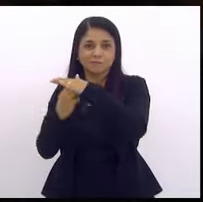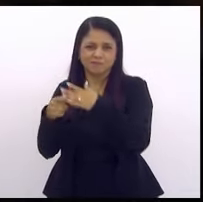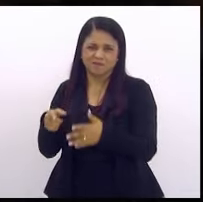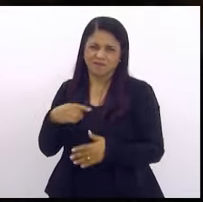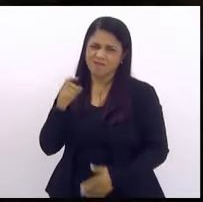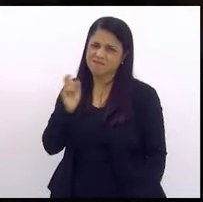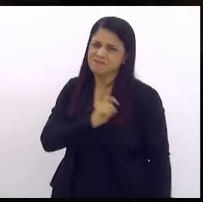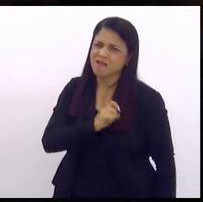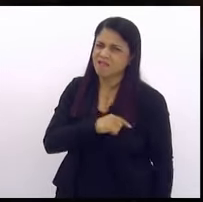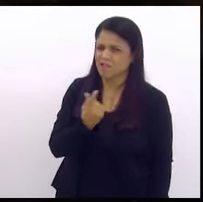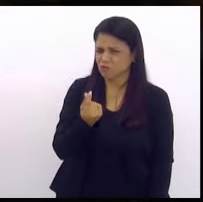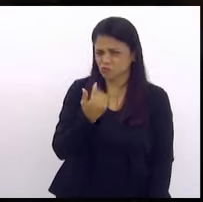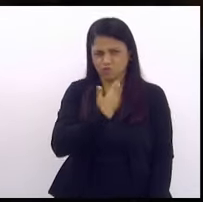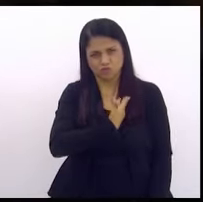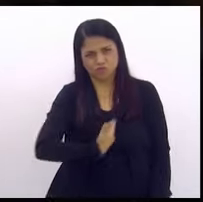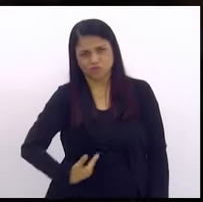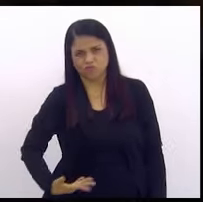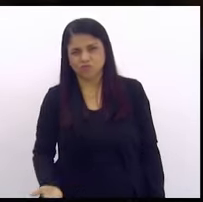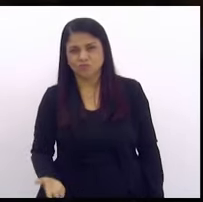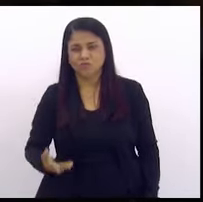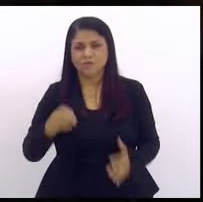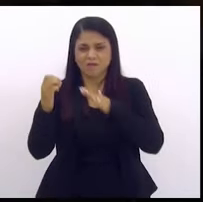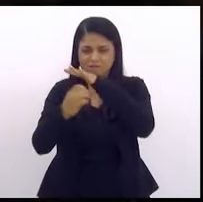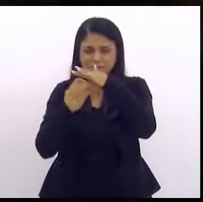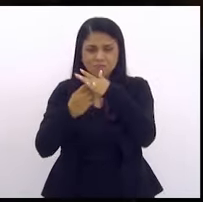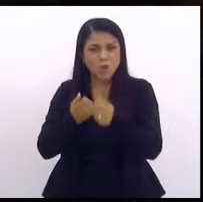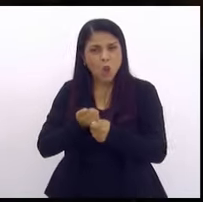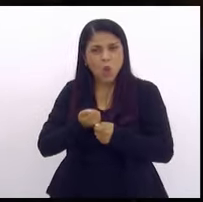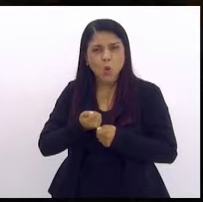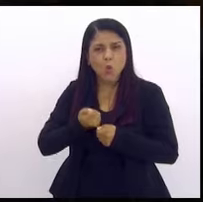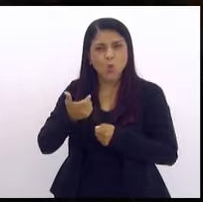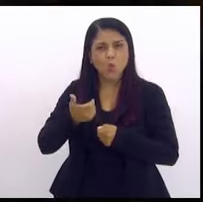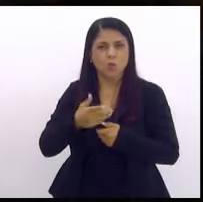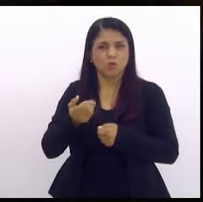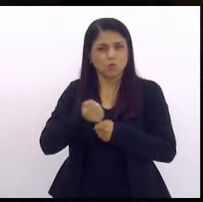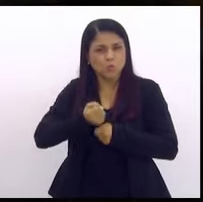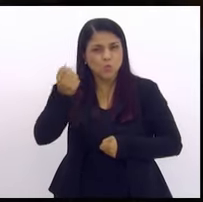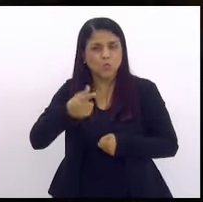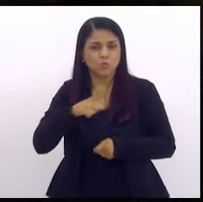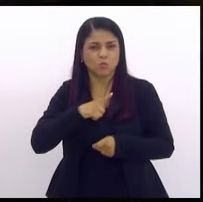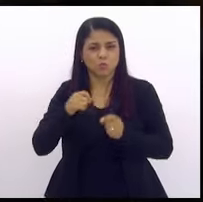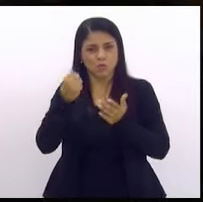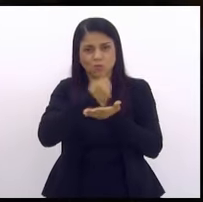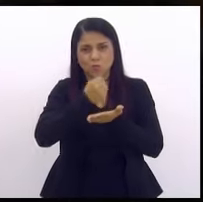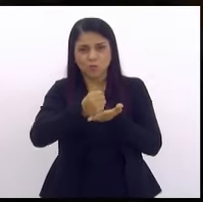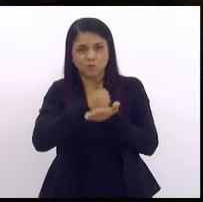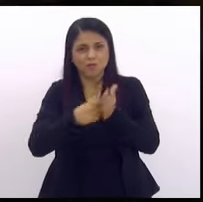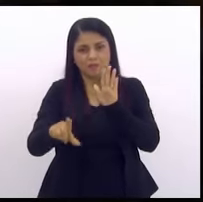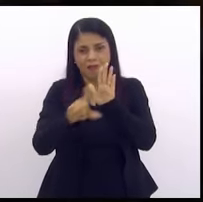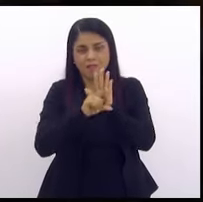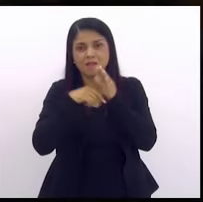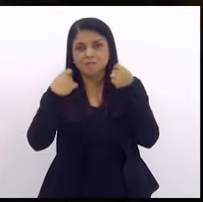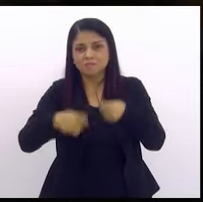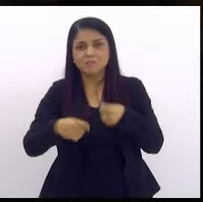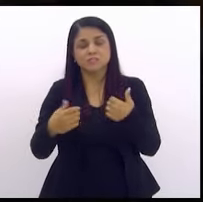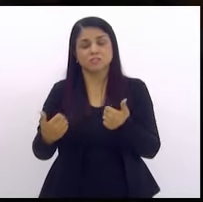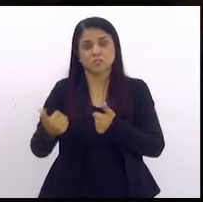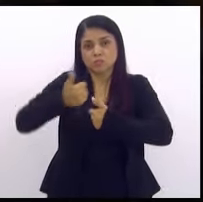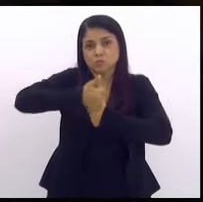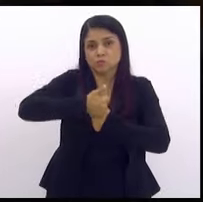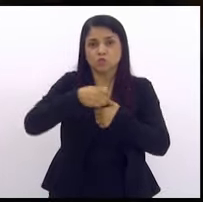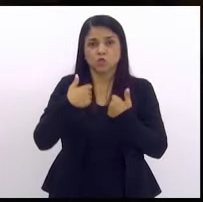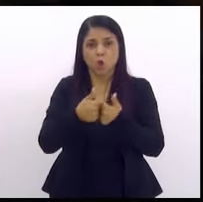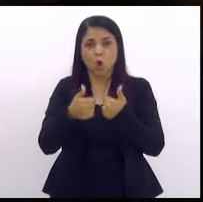dinheiro público. As empresas de ônibus, com o que lucram, porque está no contrato, está na lei, elas precisam recompor a frota. E